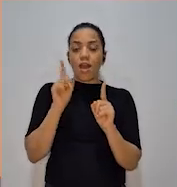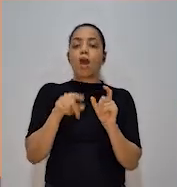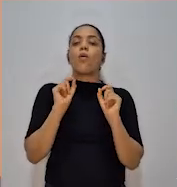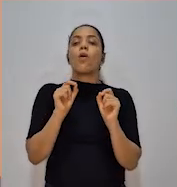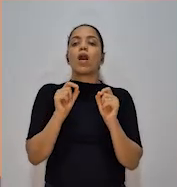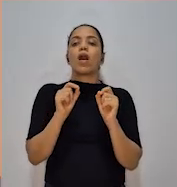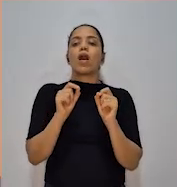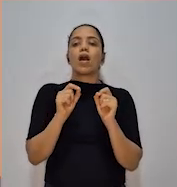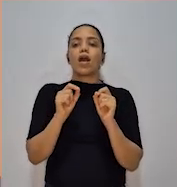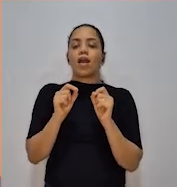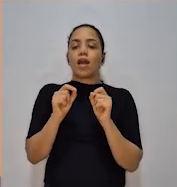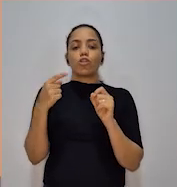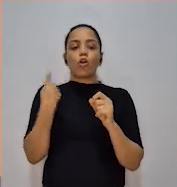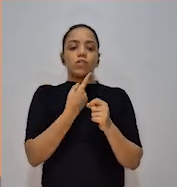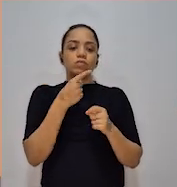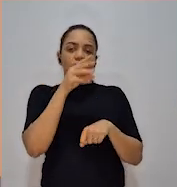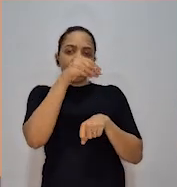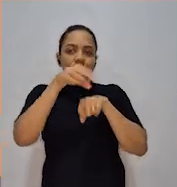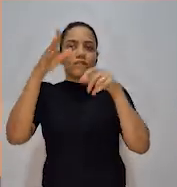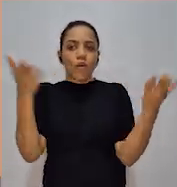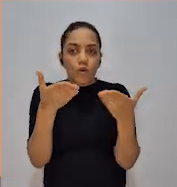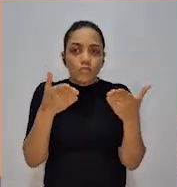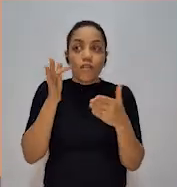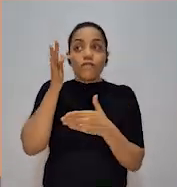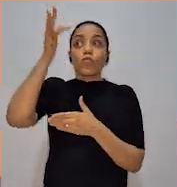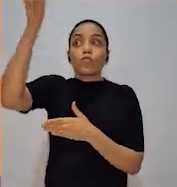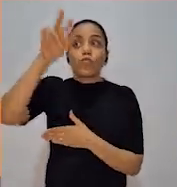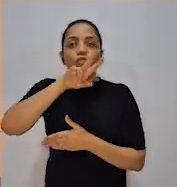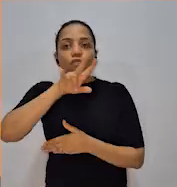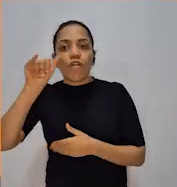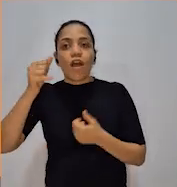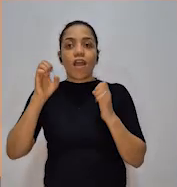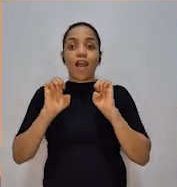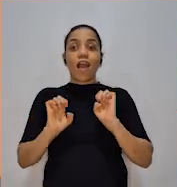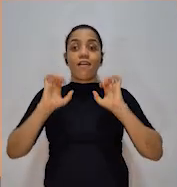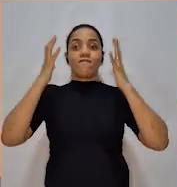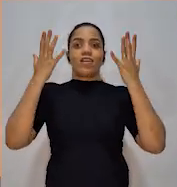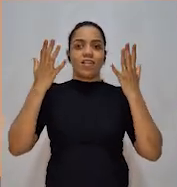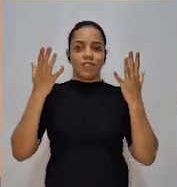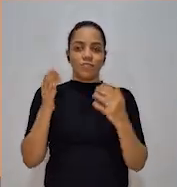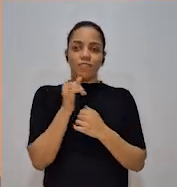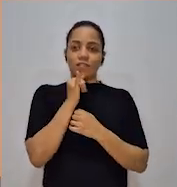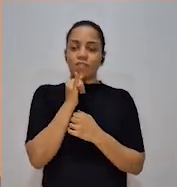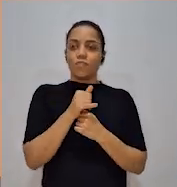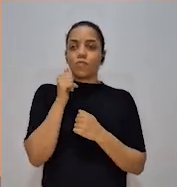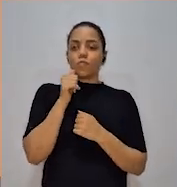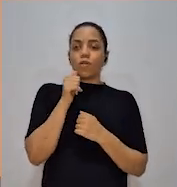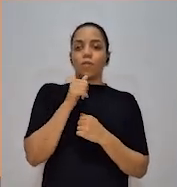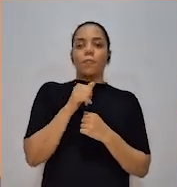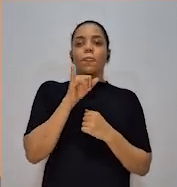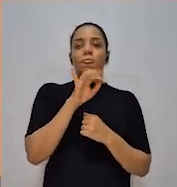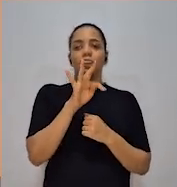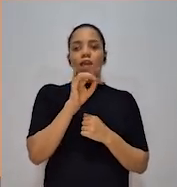portas para um evento sensacional que a gente vai fazer ainda esse ano e a gente vai dizer para vocês. Então, Thaíris da Hologram perguntou o